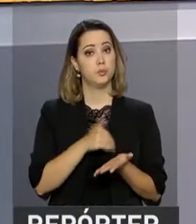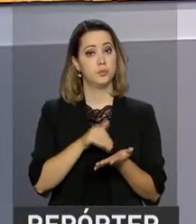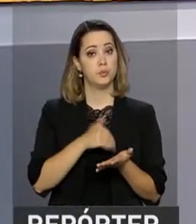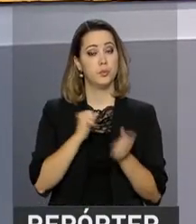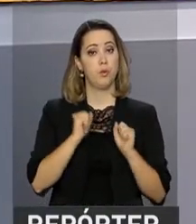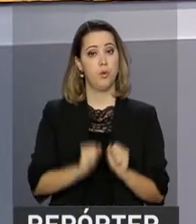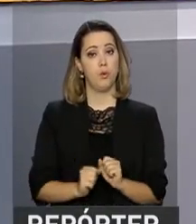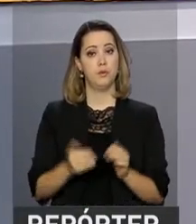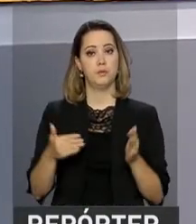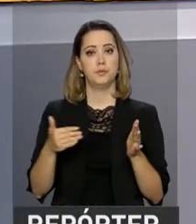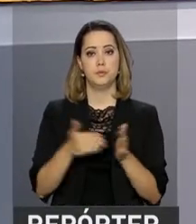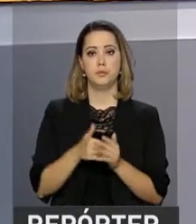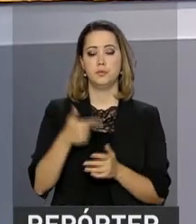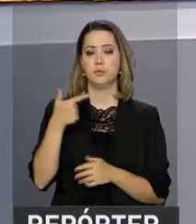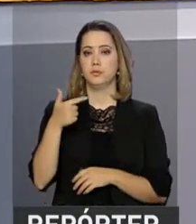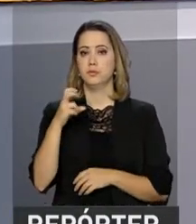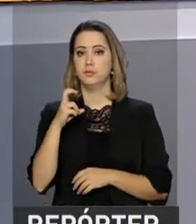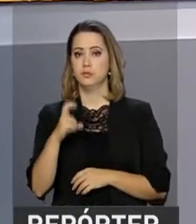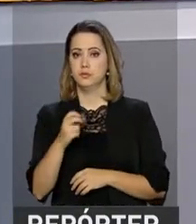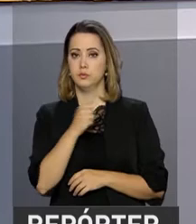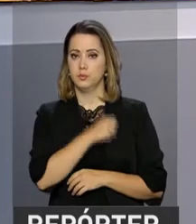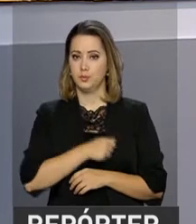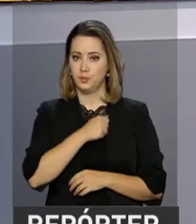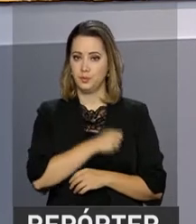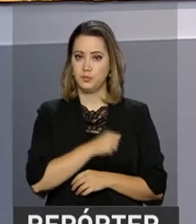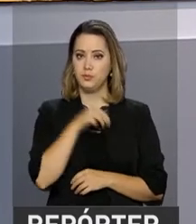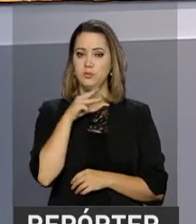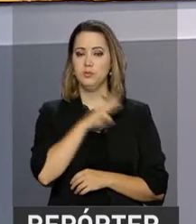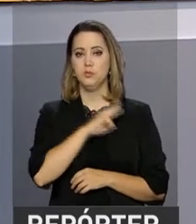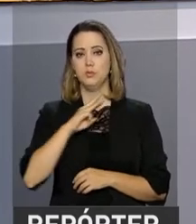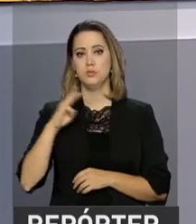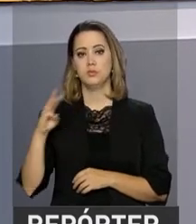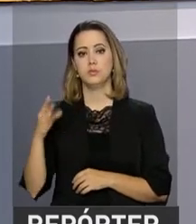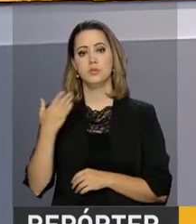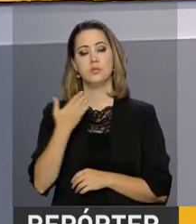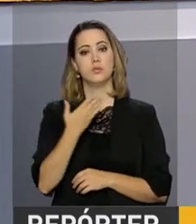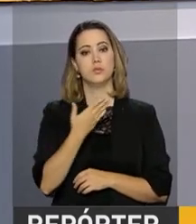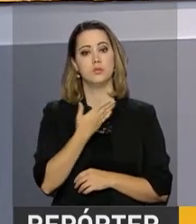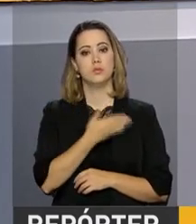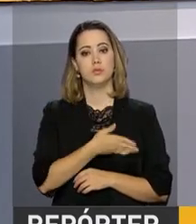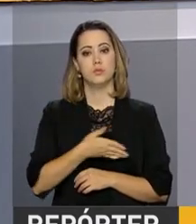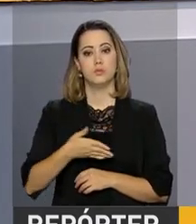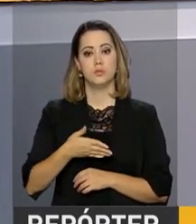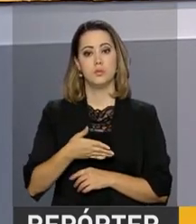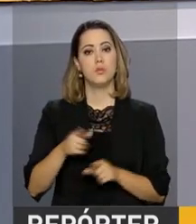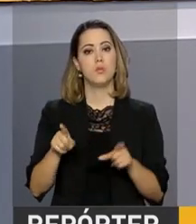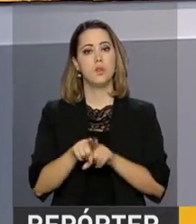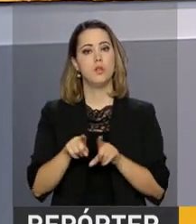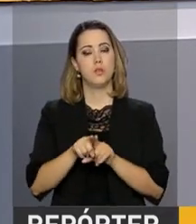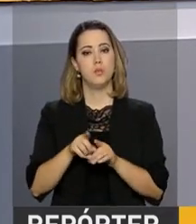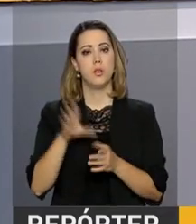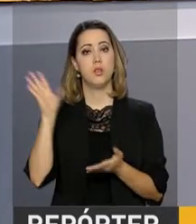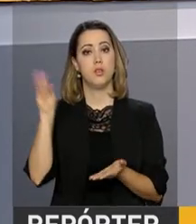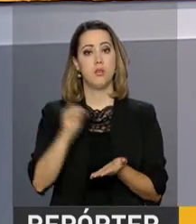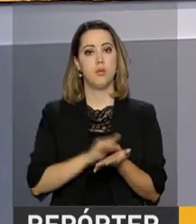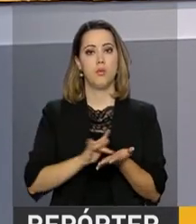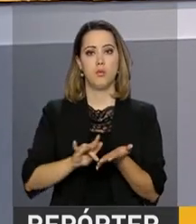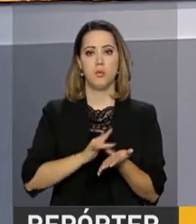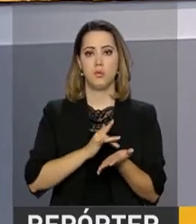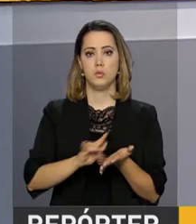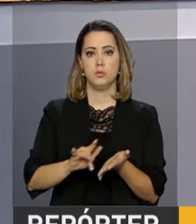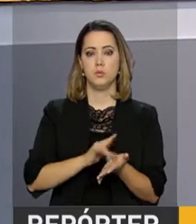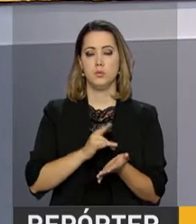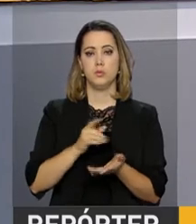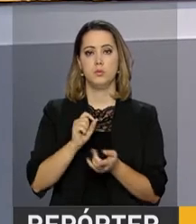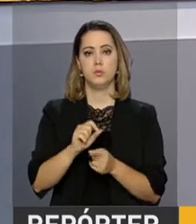inscrições podem ser feitas até o próximo dia 25 de agosto o site do prêmio na página também tem um aplicativo na trilha